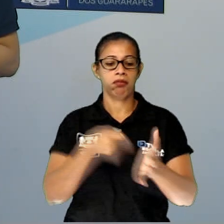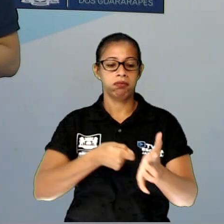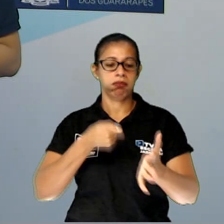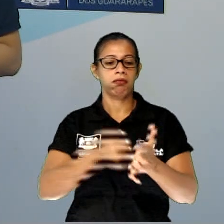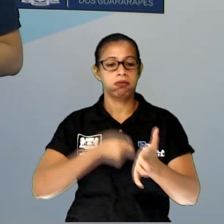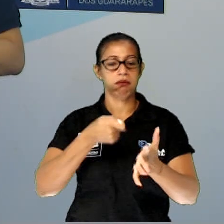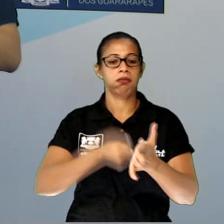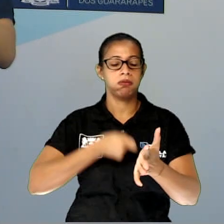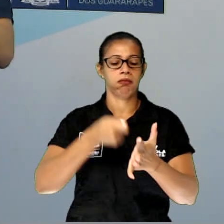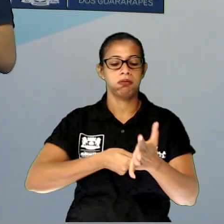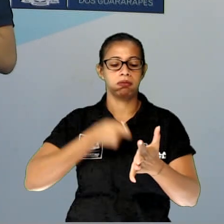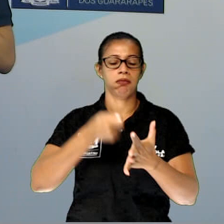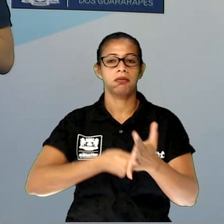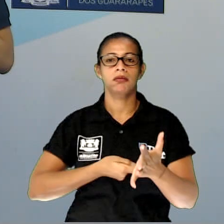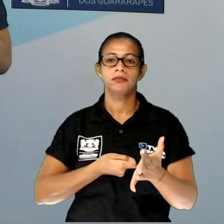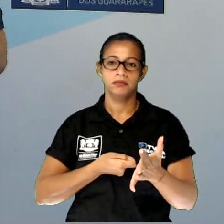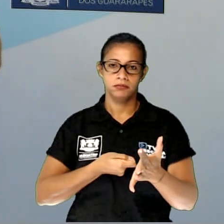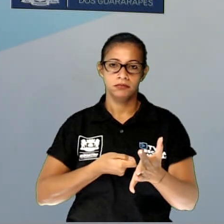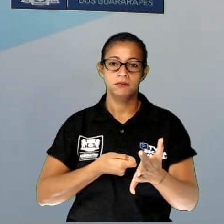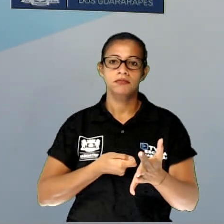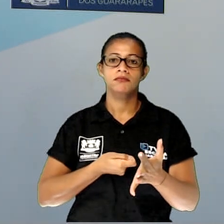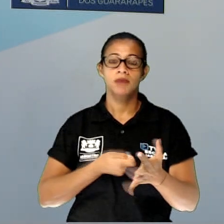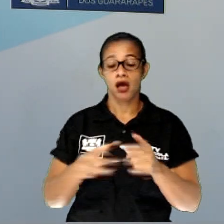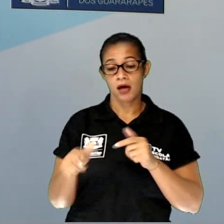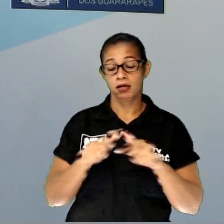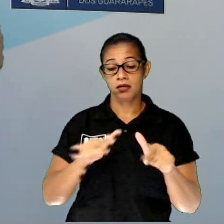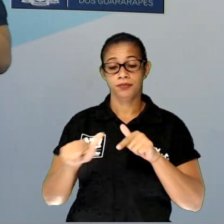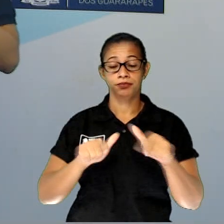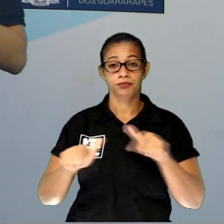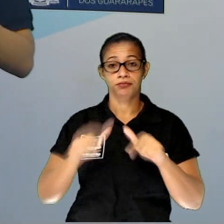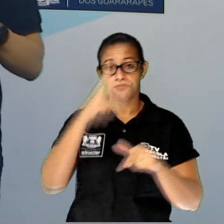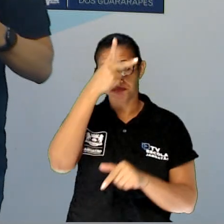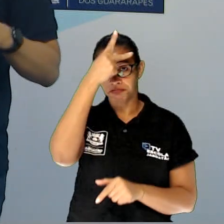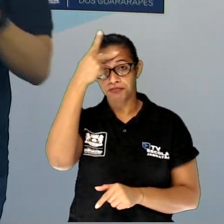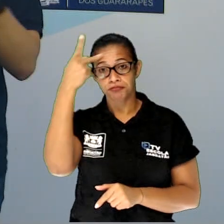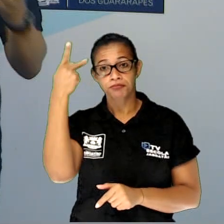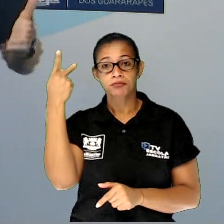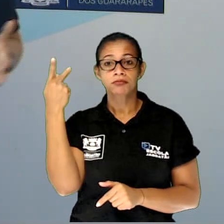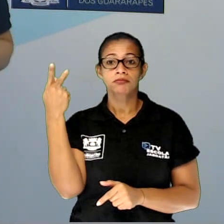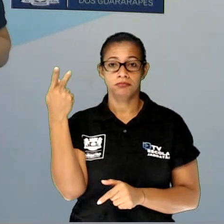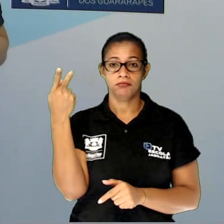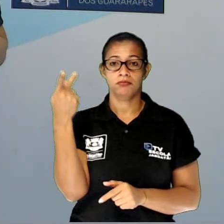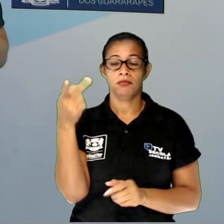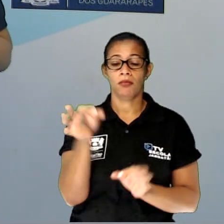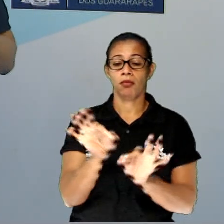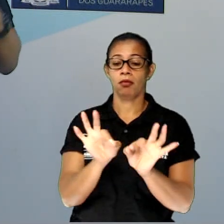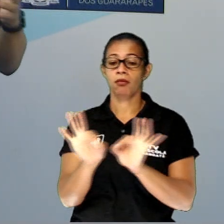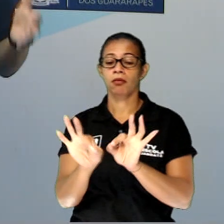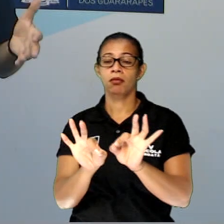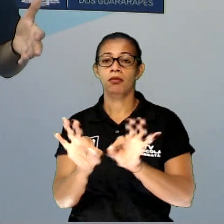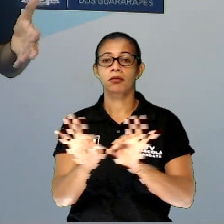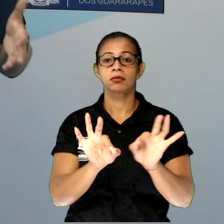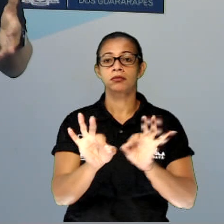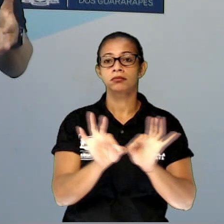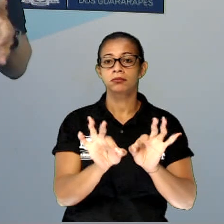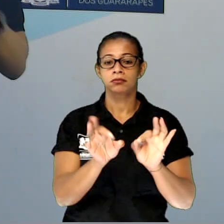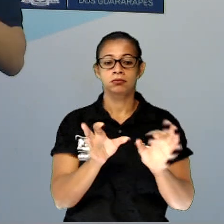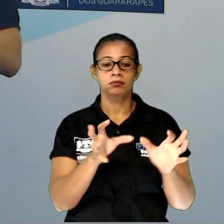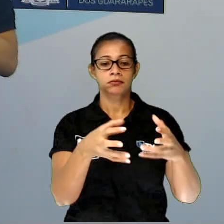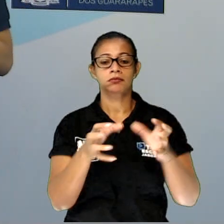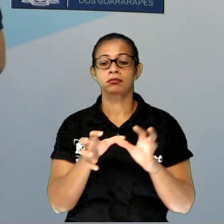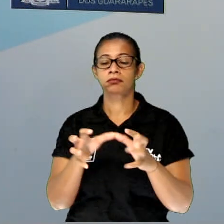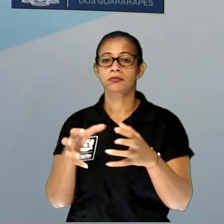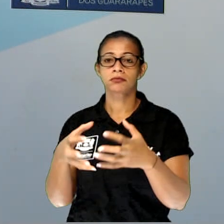ainda. E aí esses trabalhadores eles vão se organizar em movimentos, em organizações, entre eles as